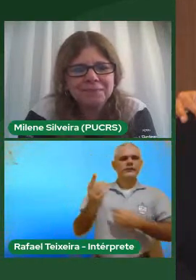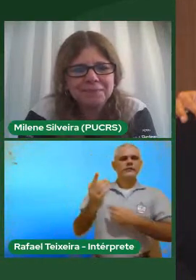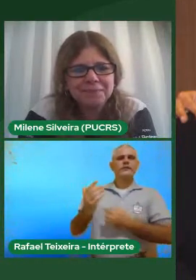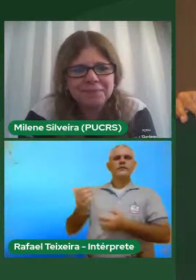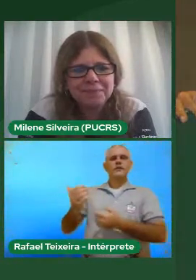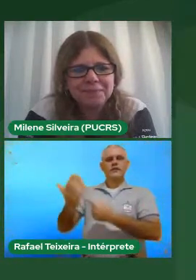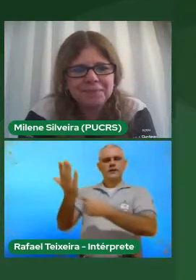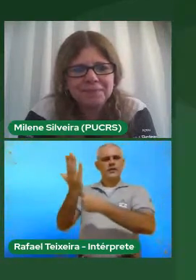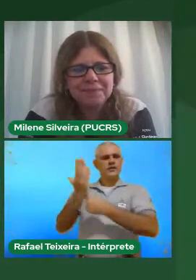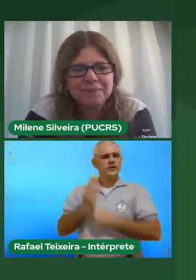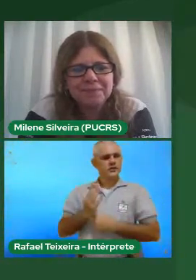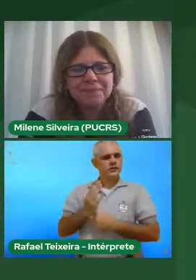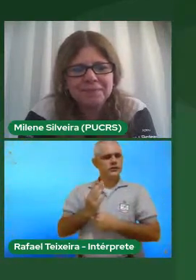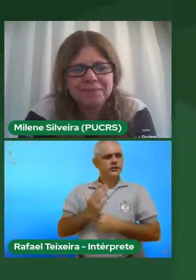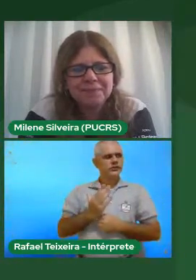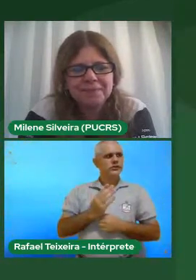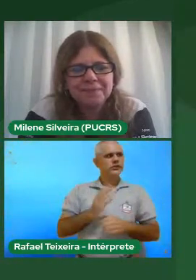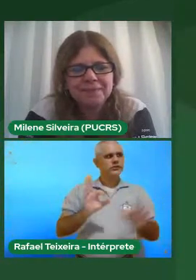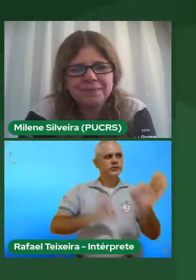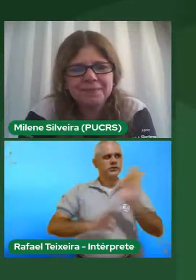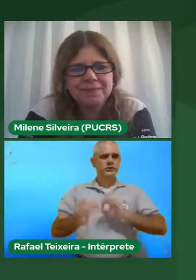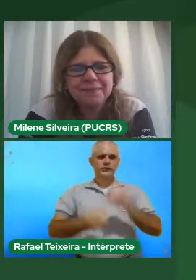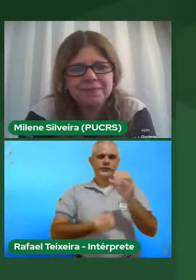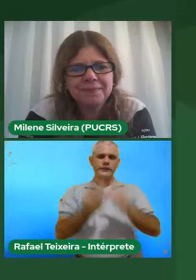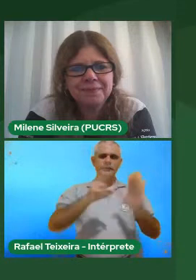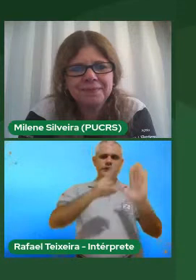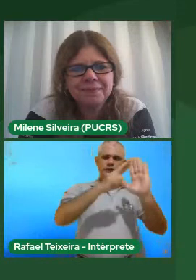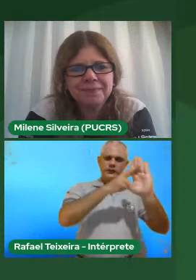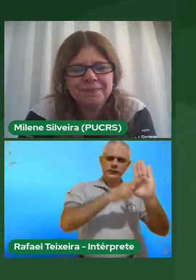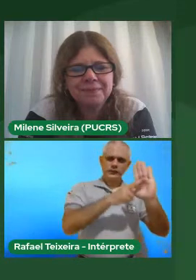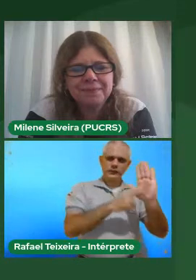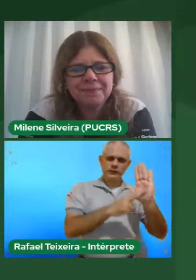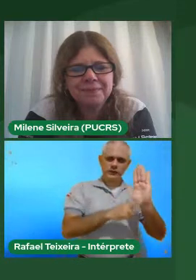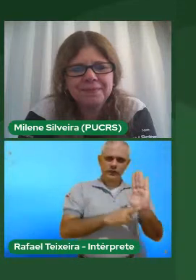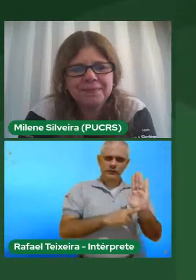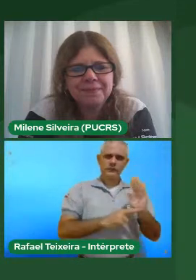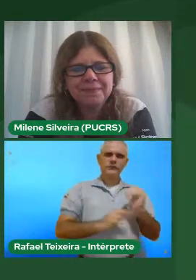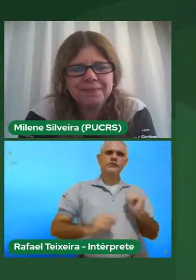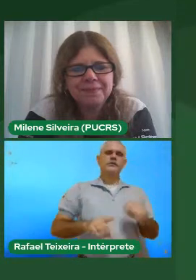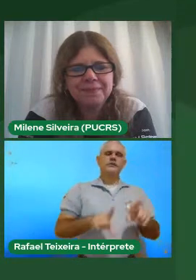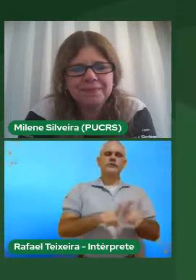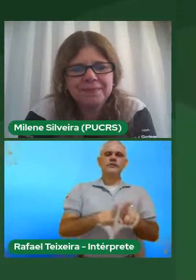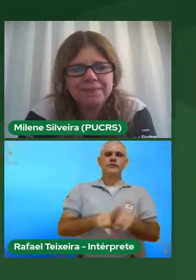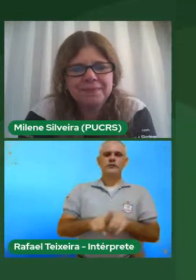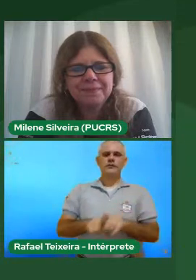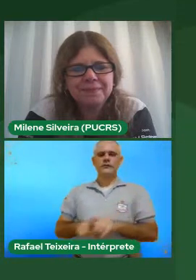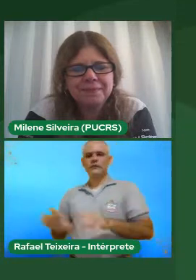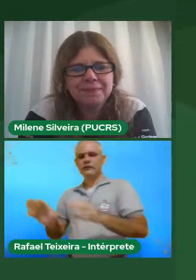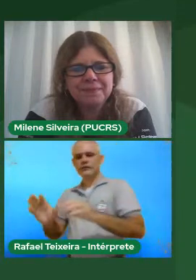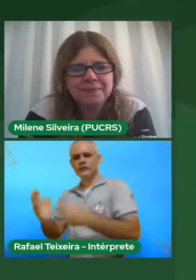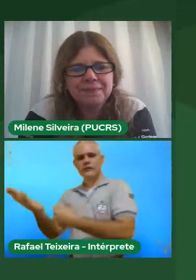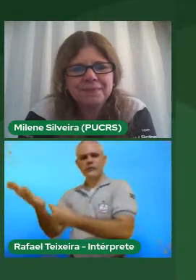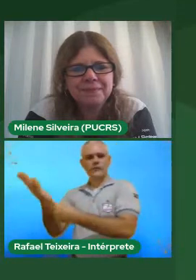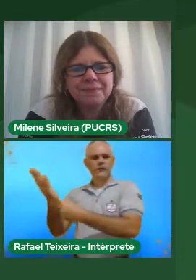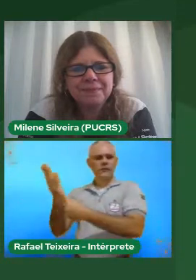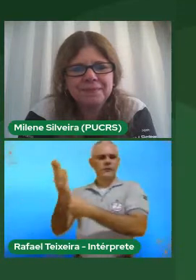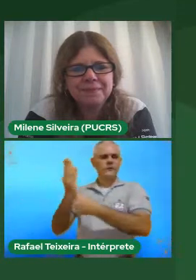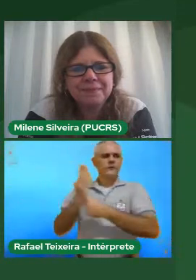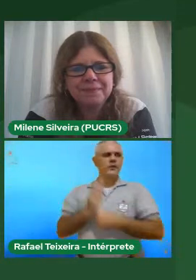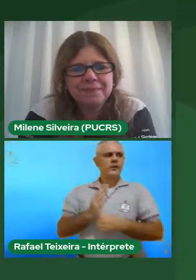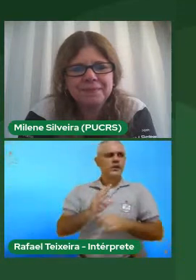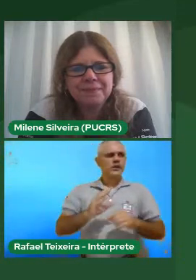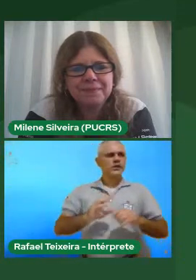o anterior quanto este que temos atualmente, ajudou a estruturar a Comissão Especial de Interação